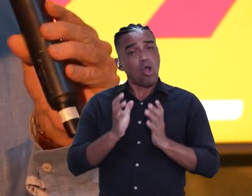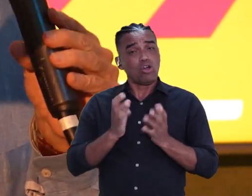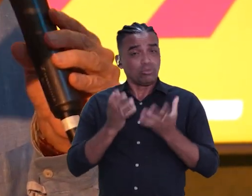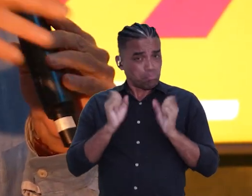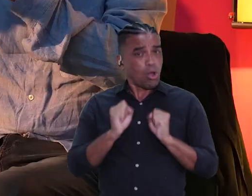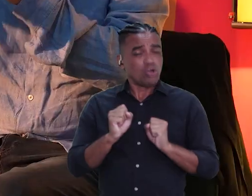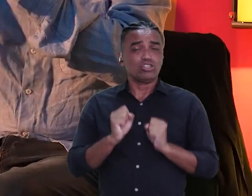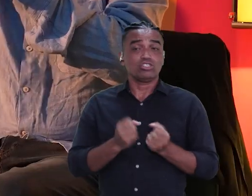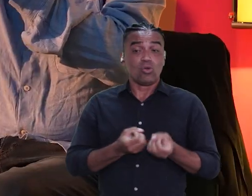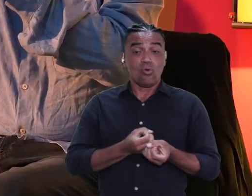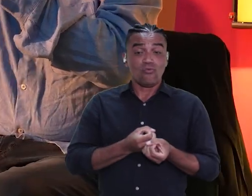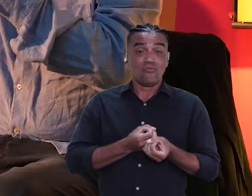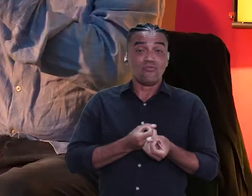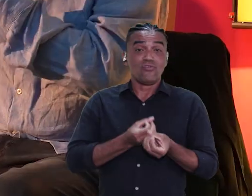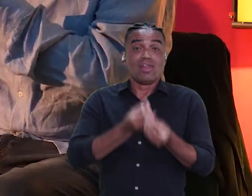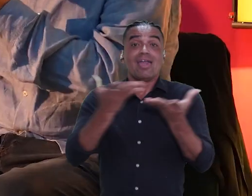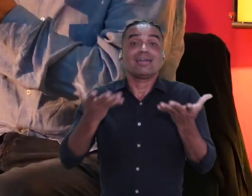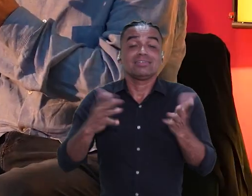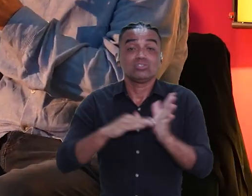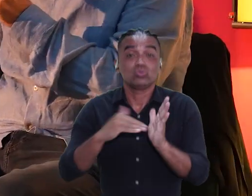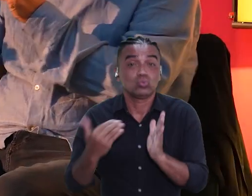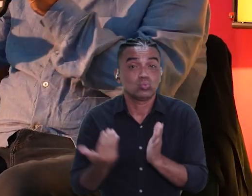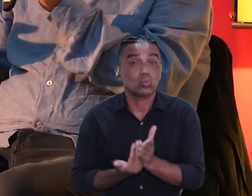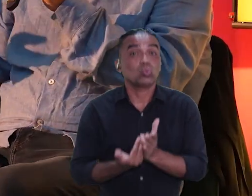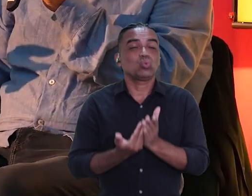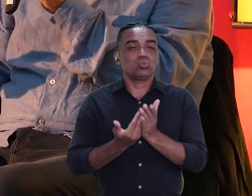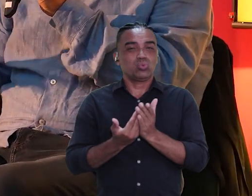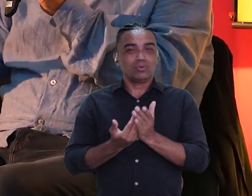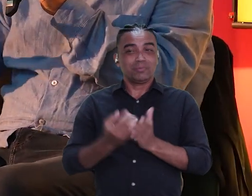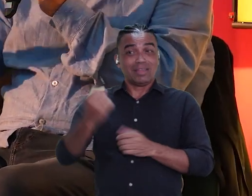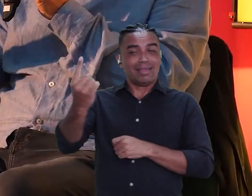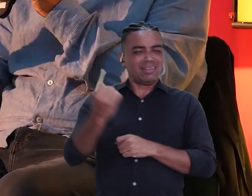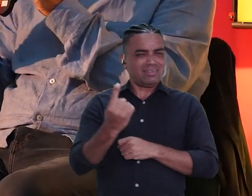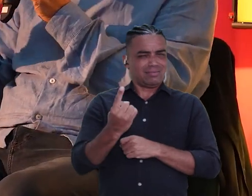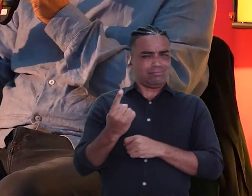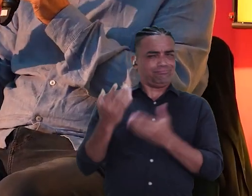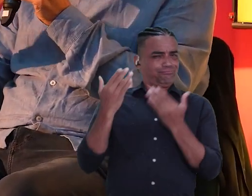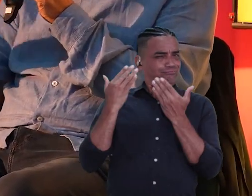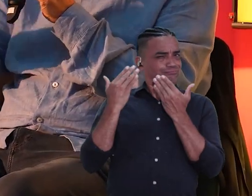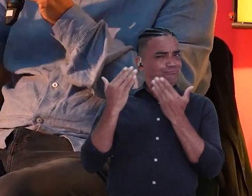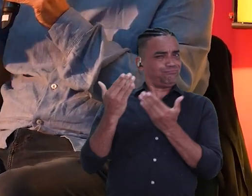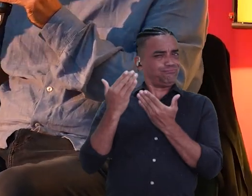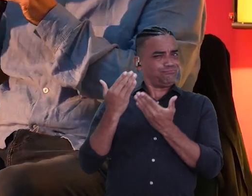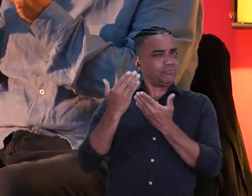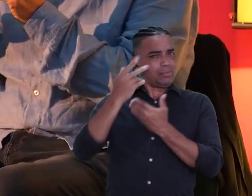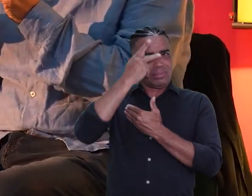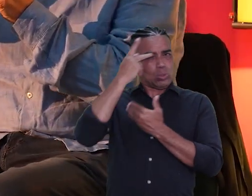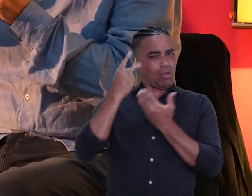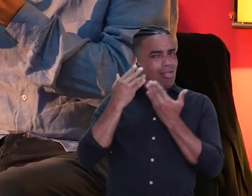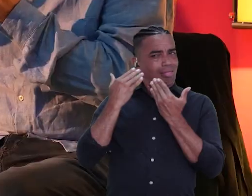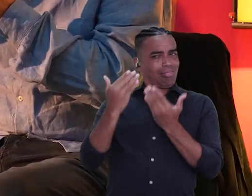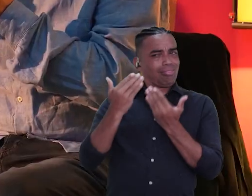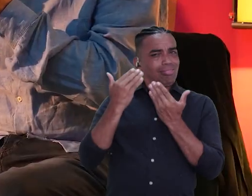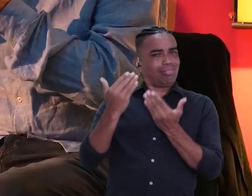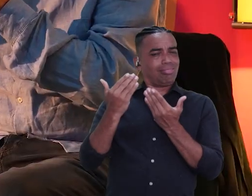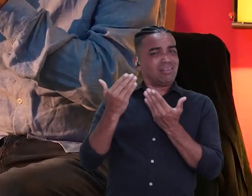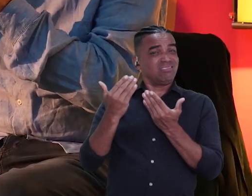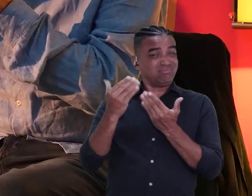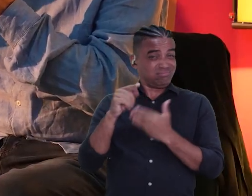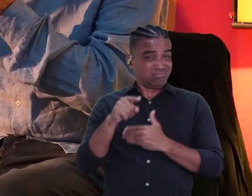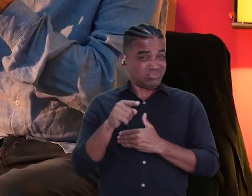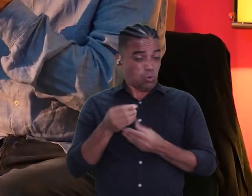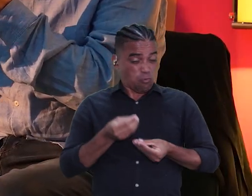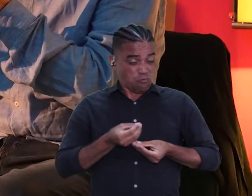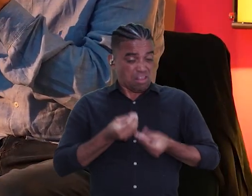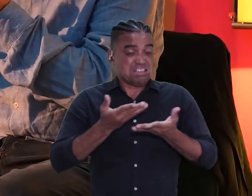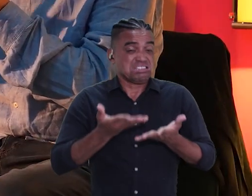oferece para ele mundos e fundos, vem que tem. E ele, desconfiado, porque nele, né, esse negócio